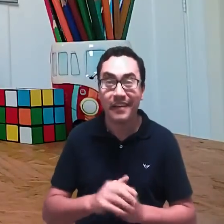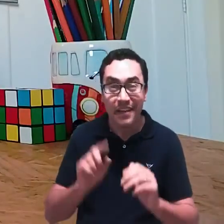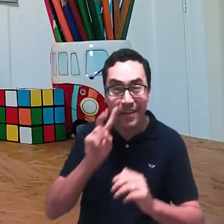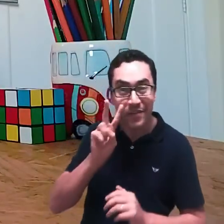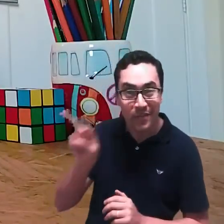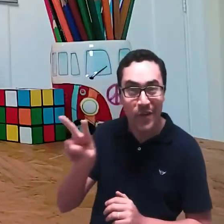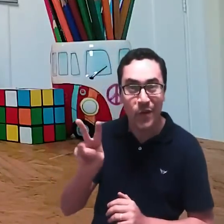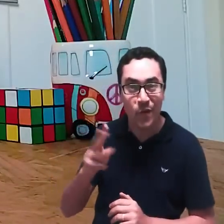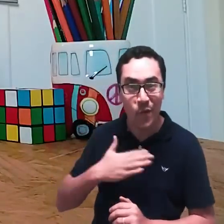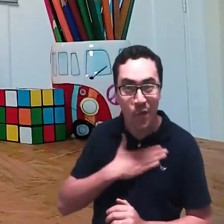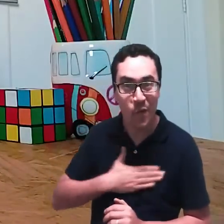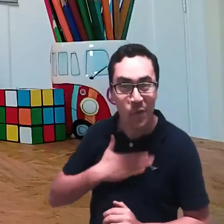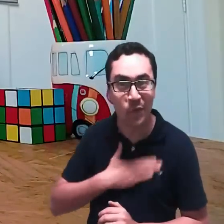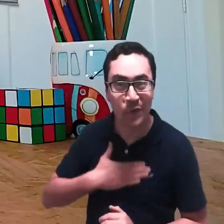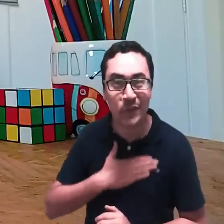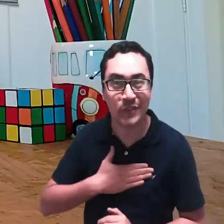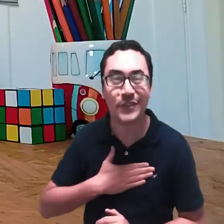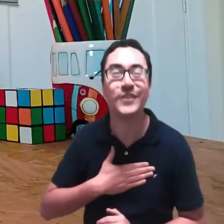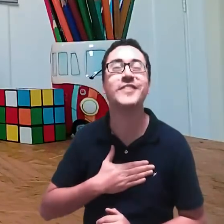Curtiram?